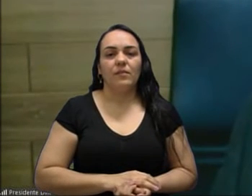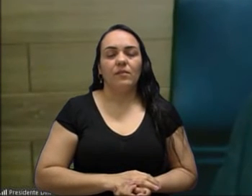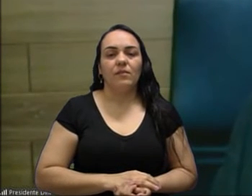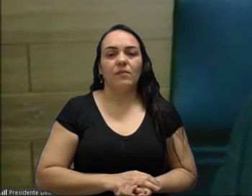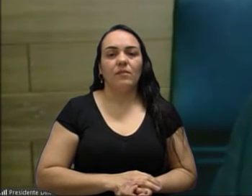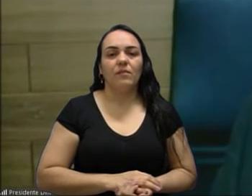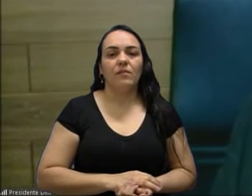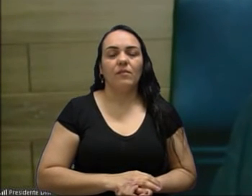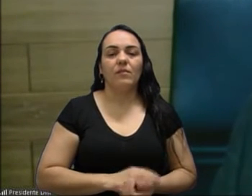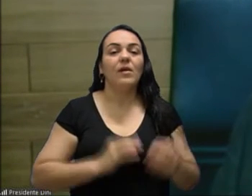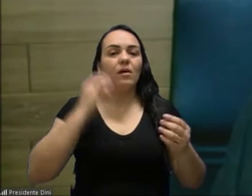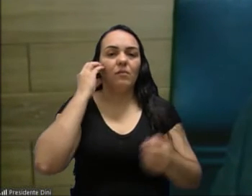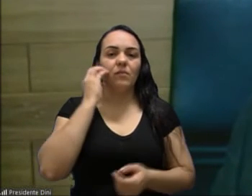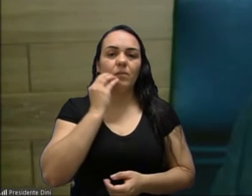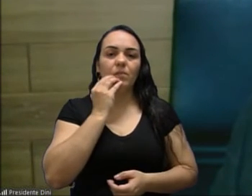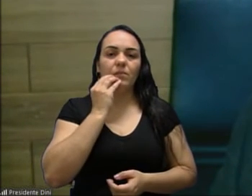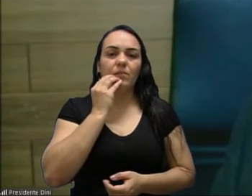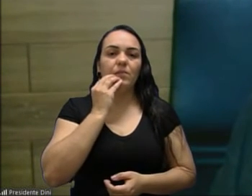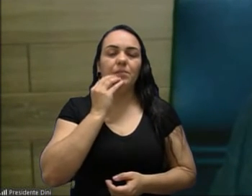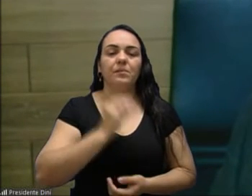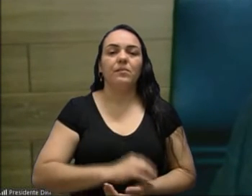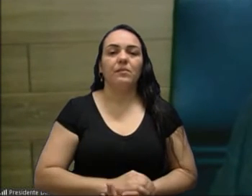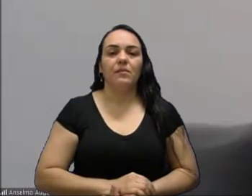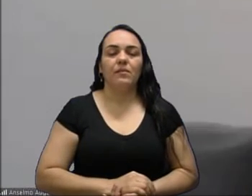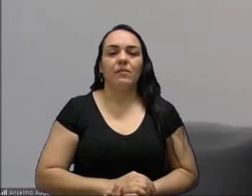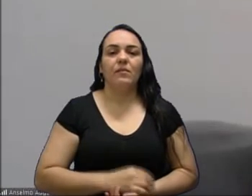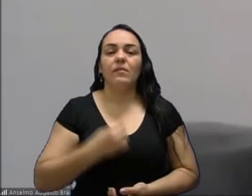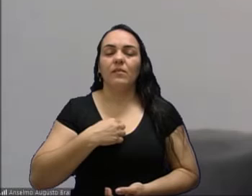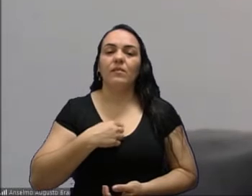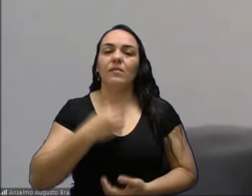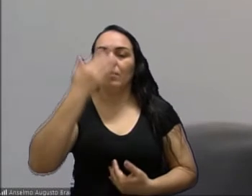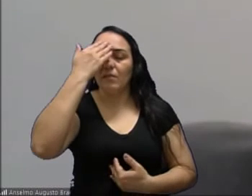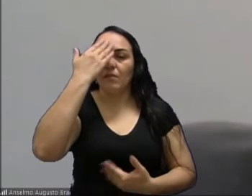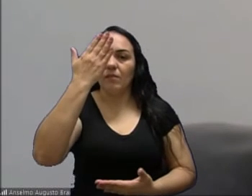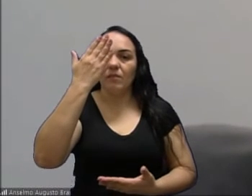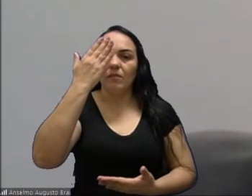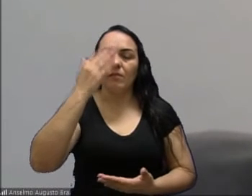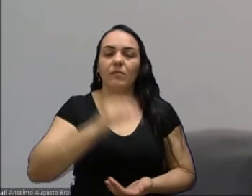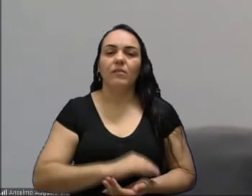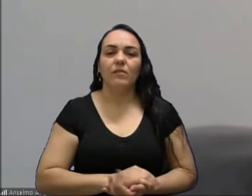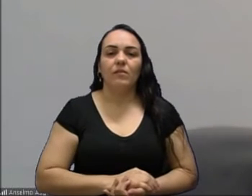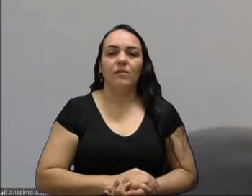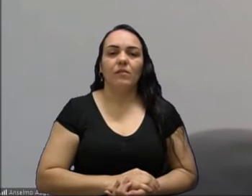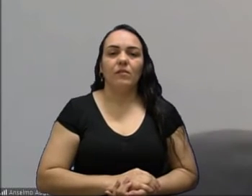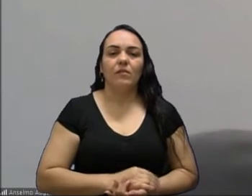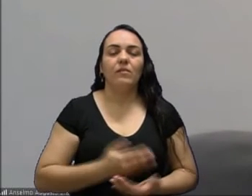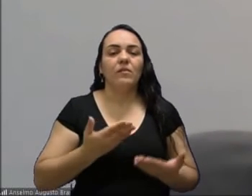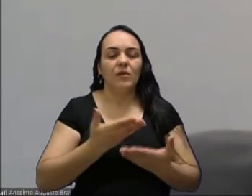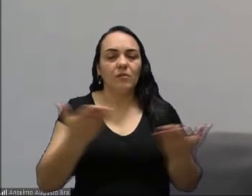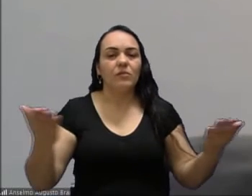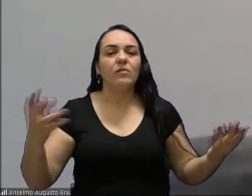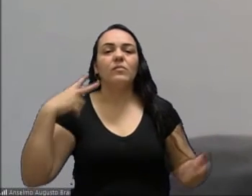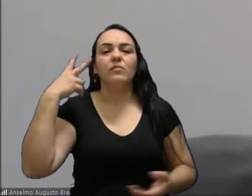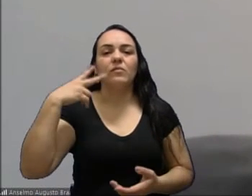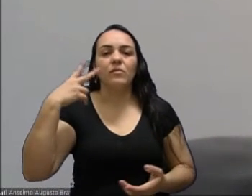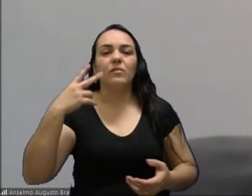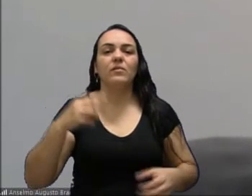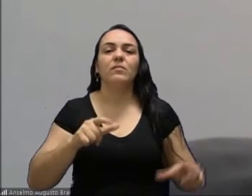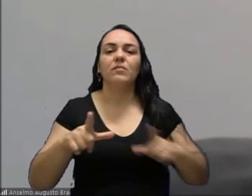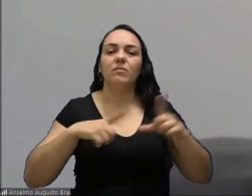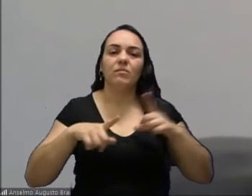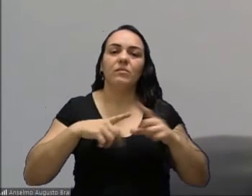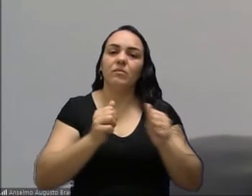Anselmo Bastos eu gostaria de agradecer a acolhida dos nobres colegas